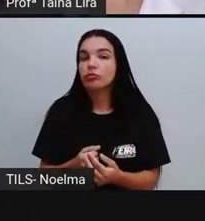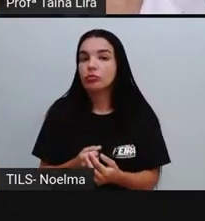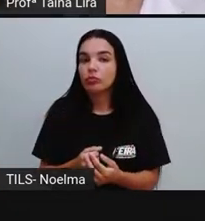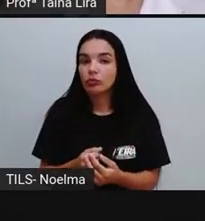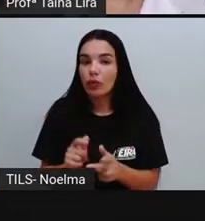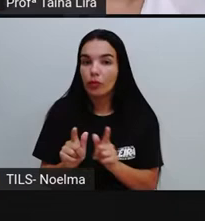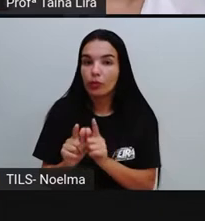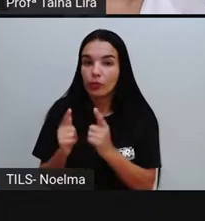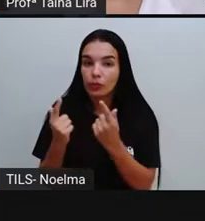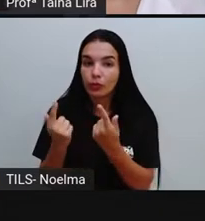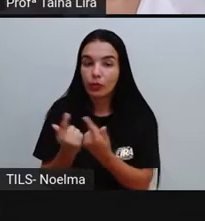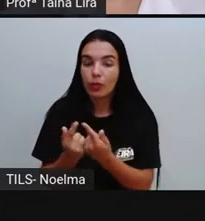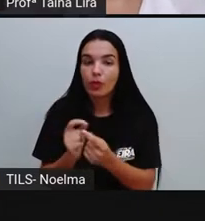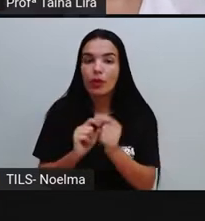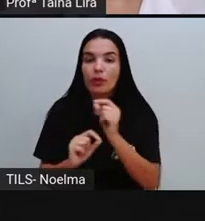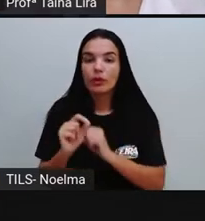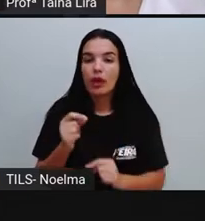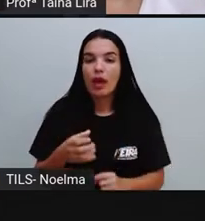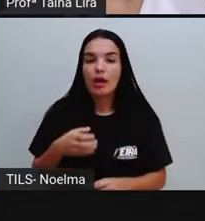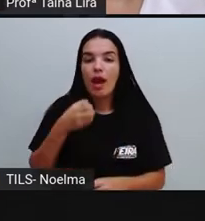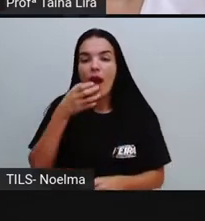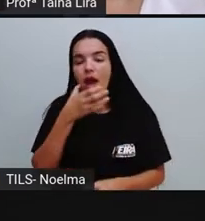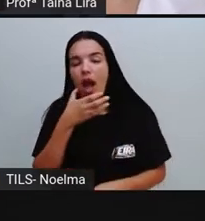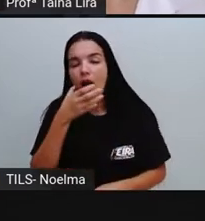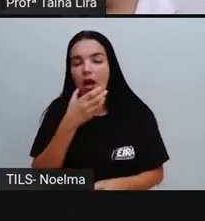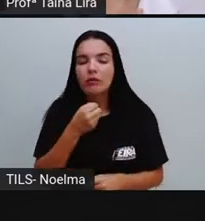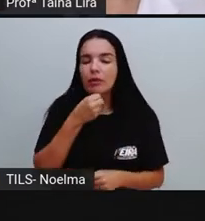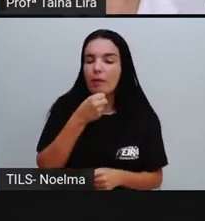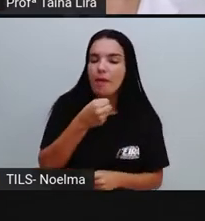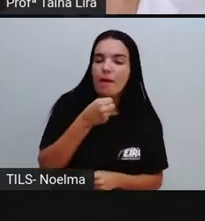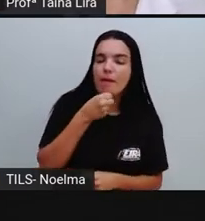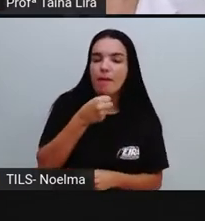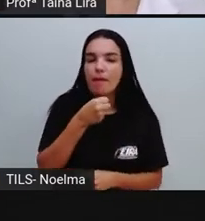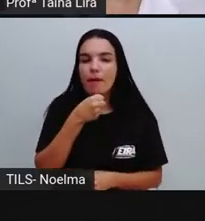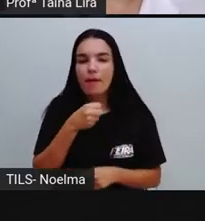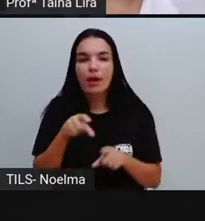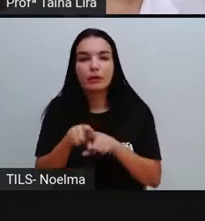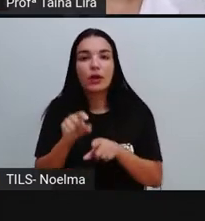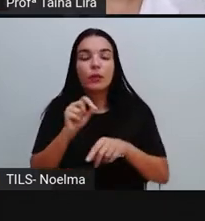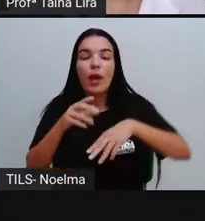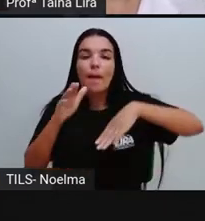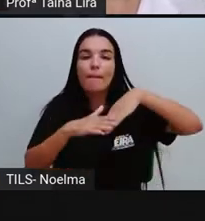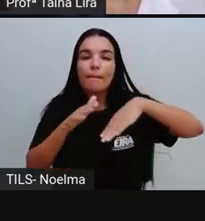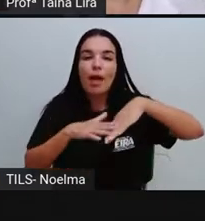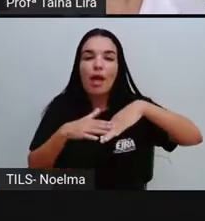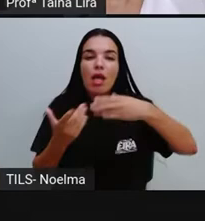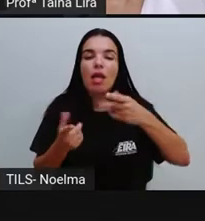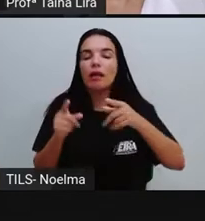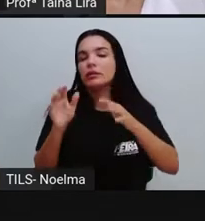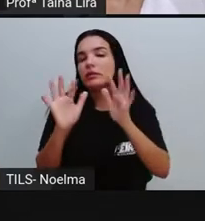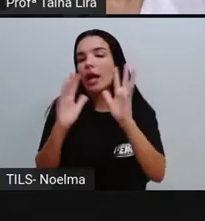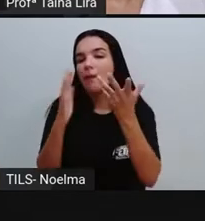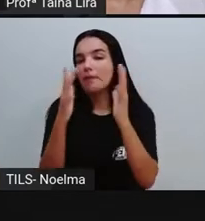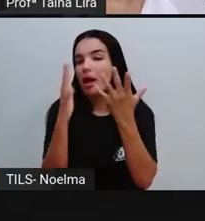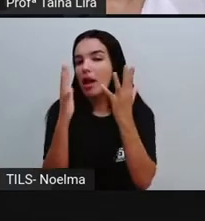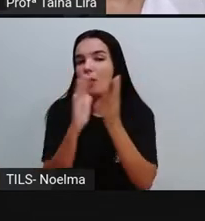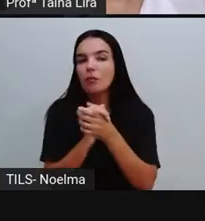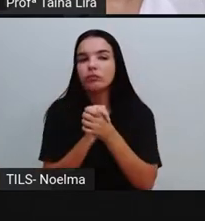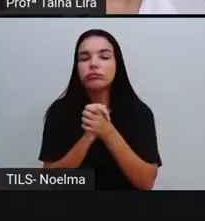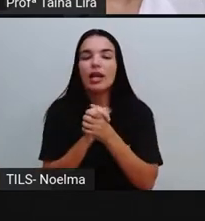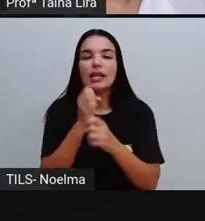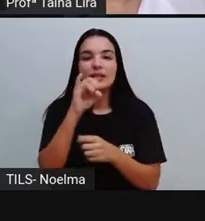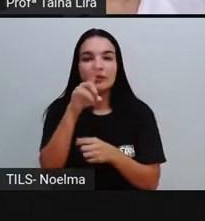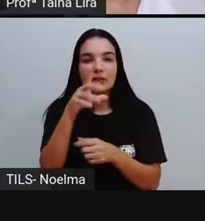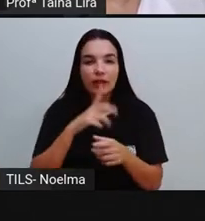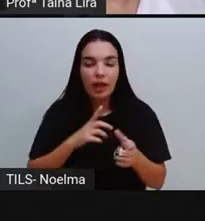eles cantam e eles produzem som também com o pé, com a mão, tá? Quem tiver aí